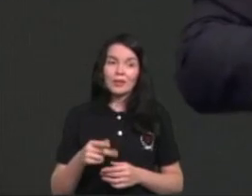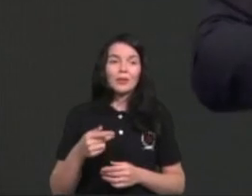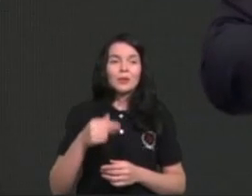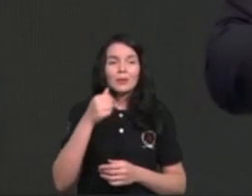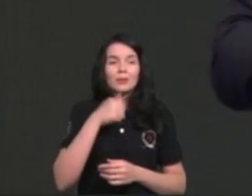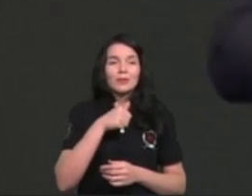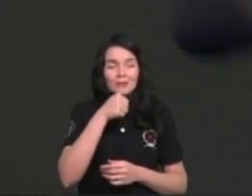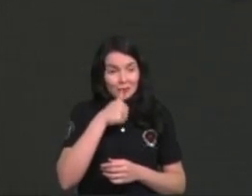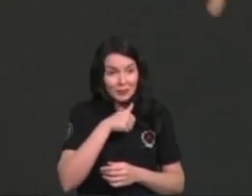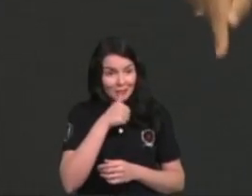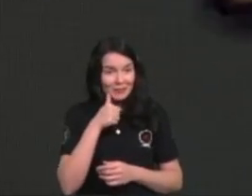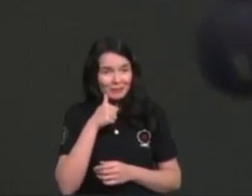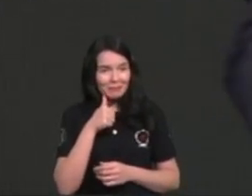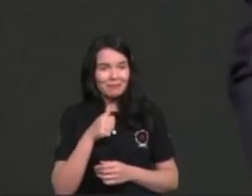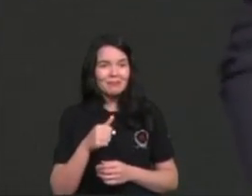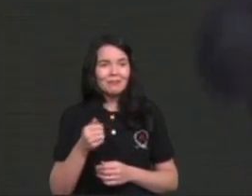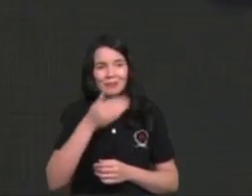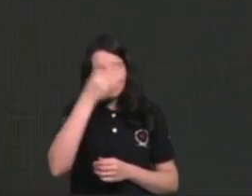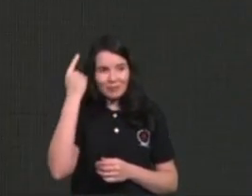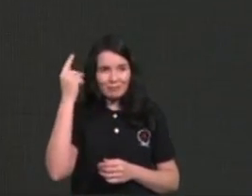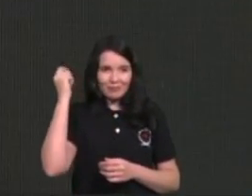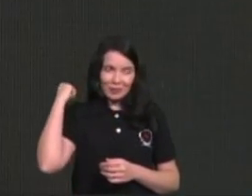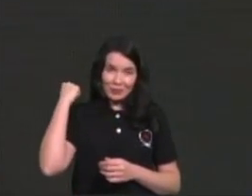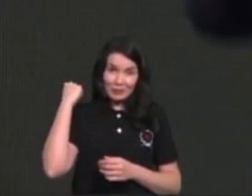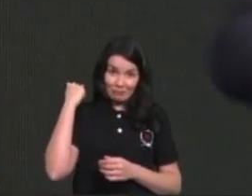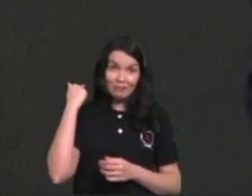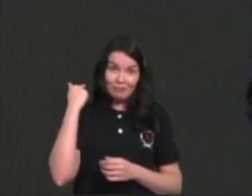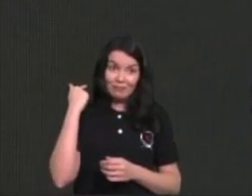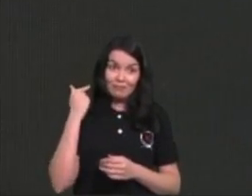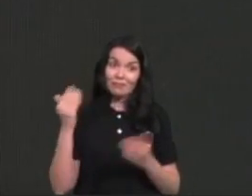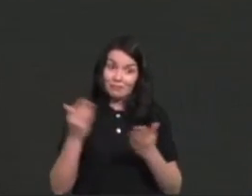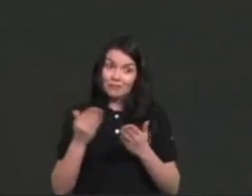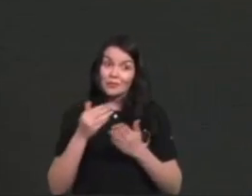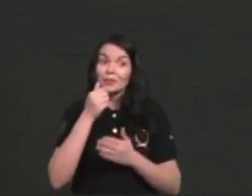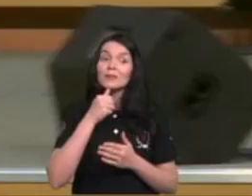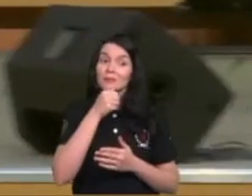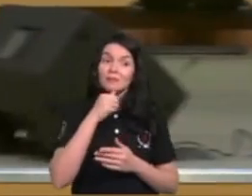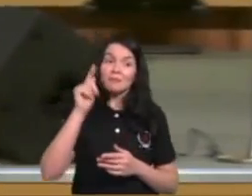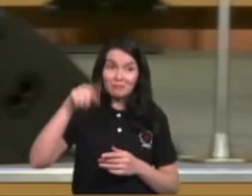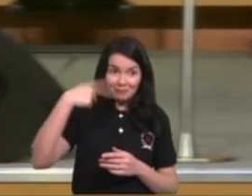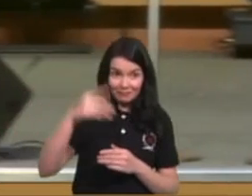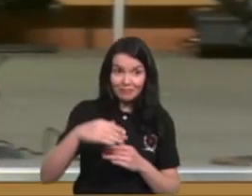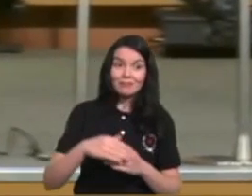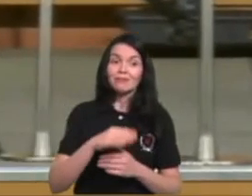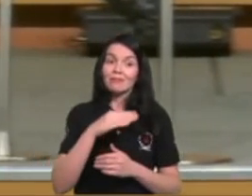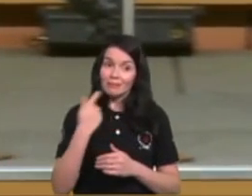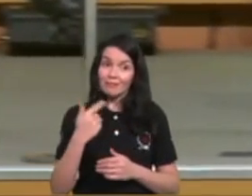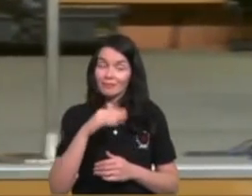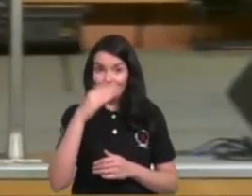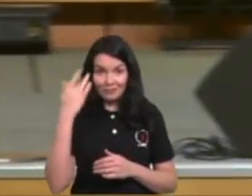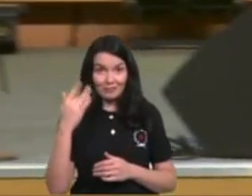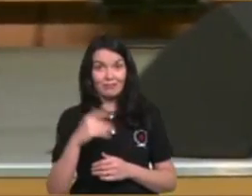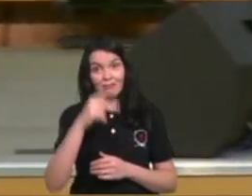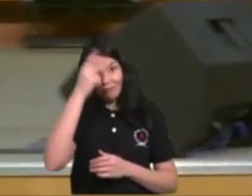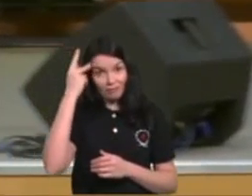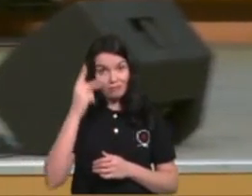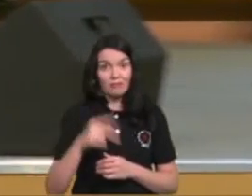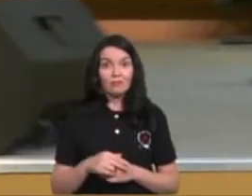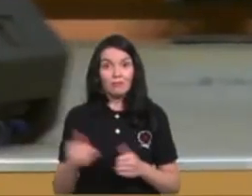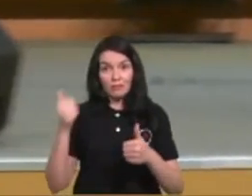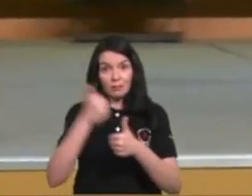de outro que fez o que você não sabe e tu tá segurando a bucha e alguém depois vai segurar tua também vai ver se eu tô na esquina meu filho